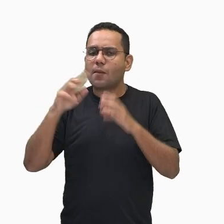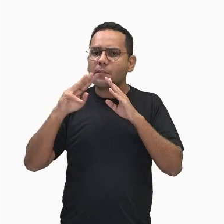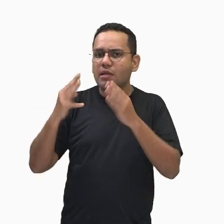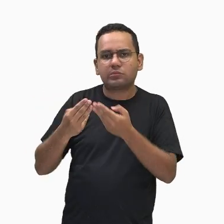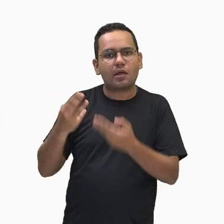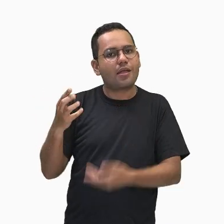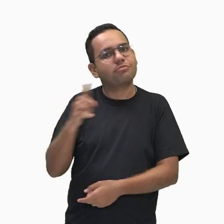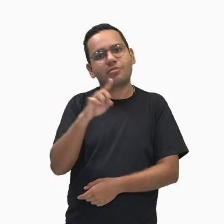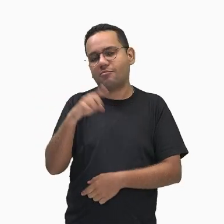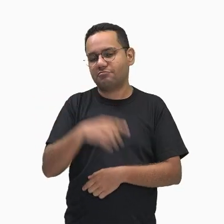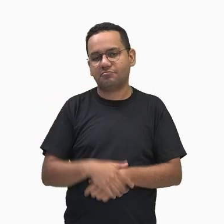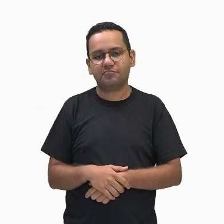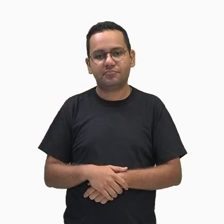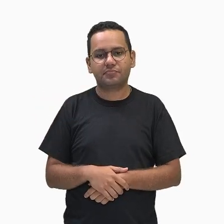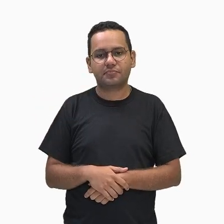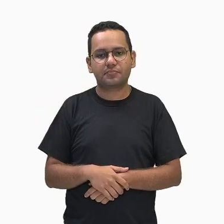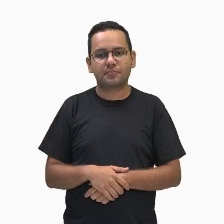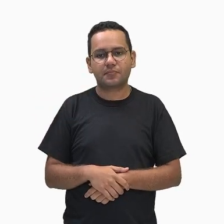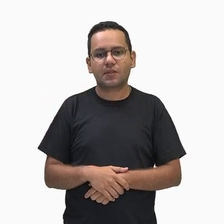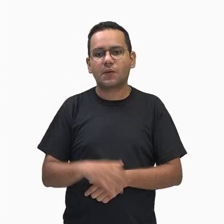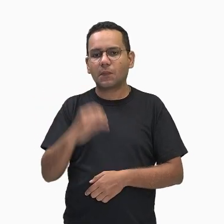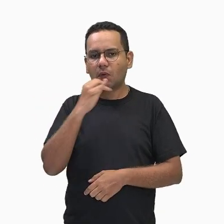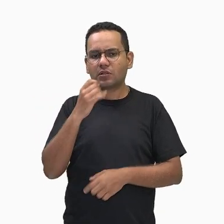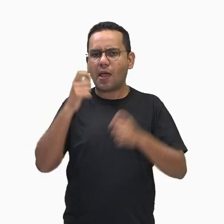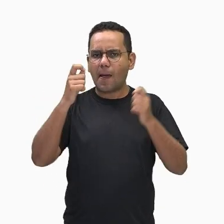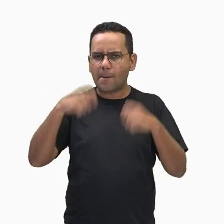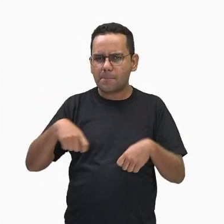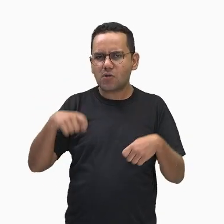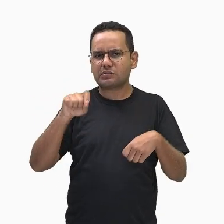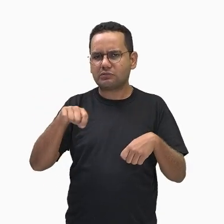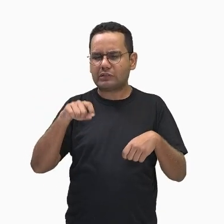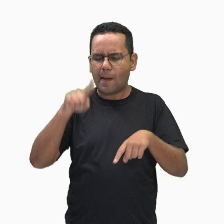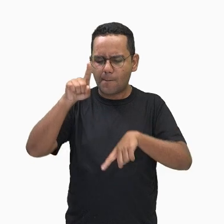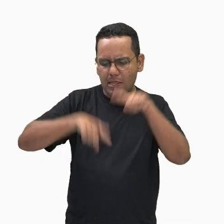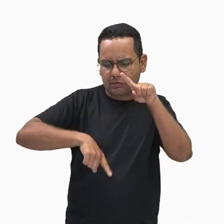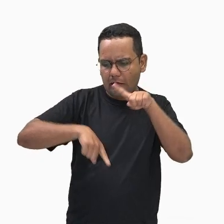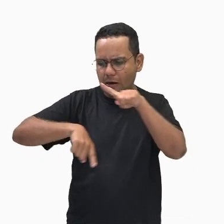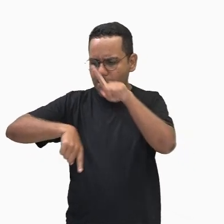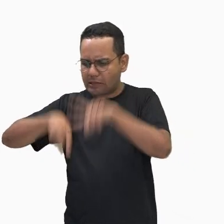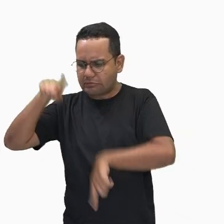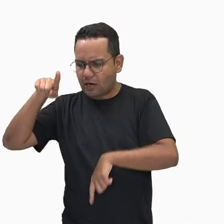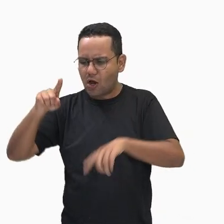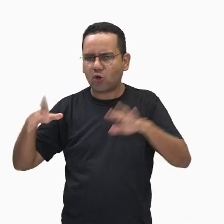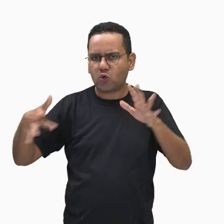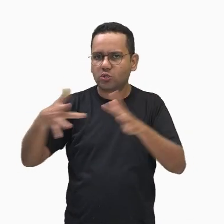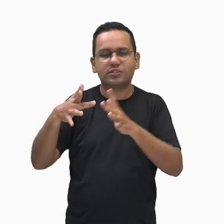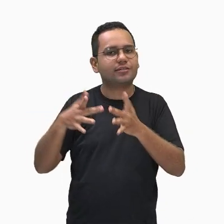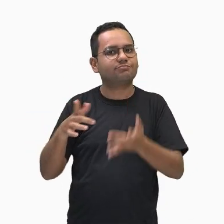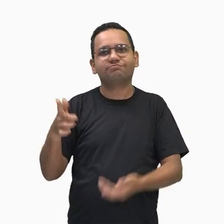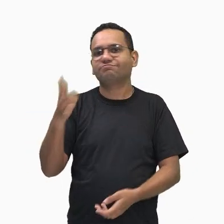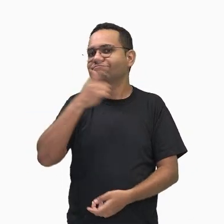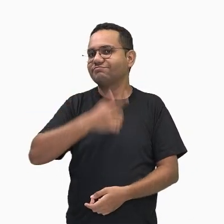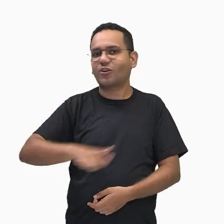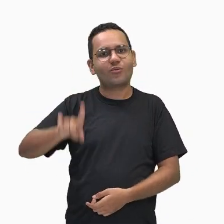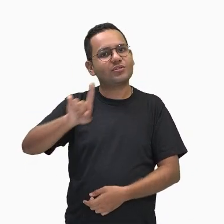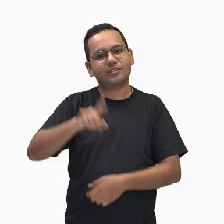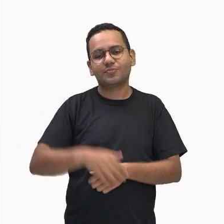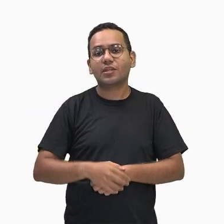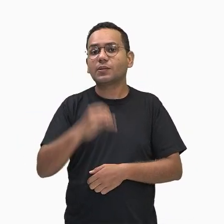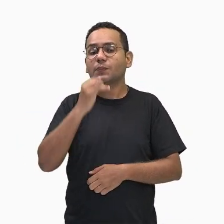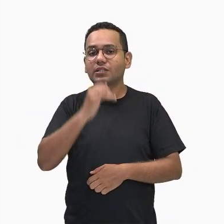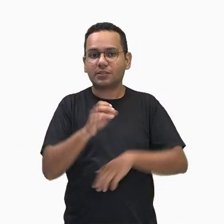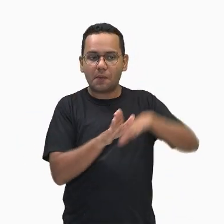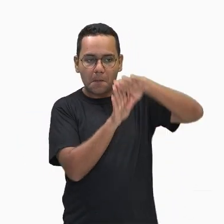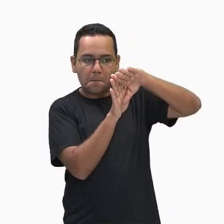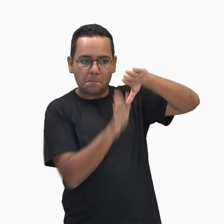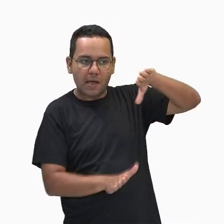significa que os corpos não podem passar uns pelos outros. Isso a gente já sabe de cor, né? A gente não consegue atravessar uma parede, por